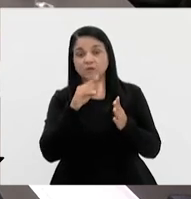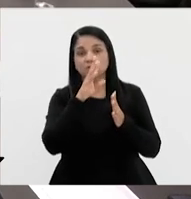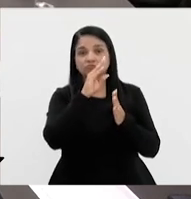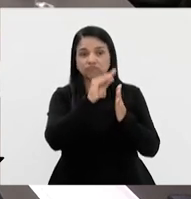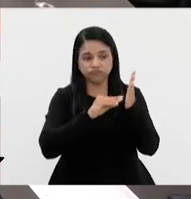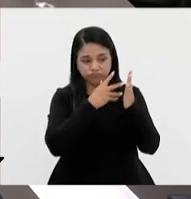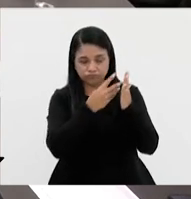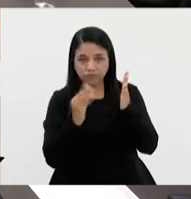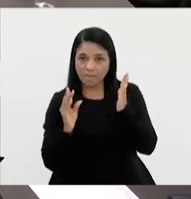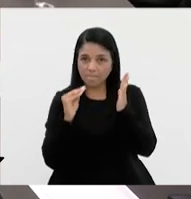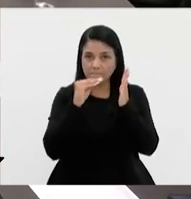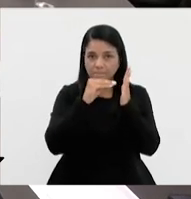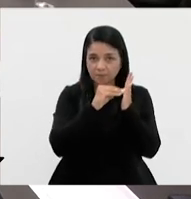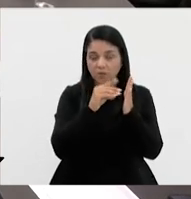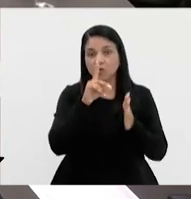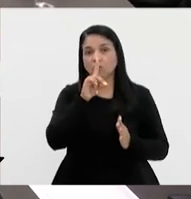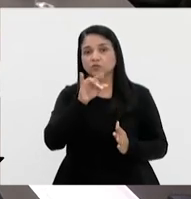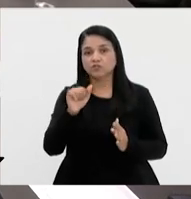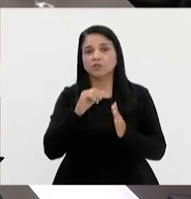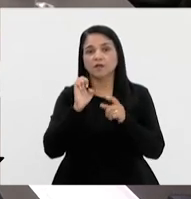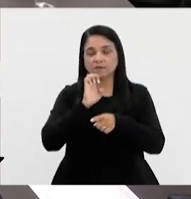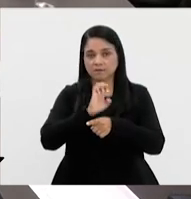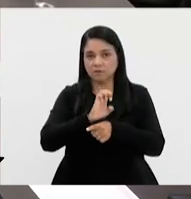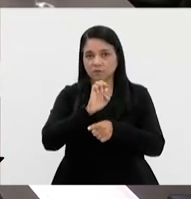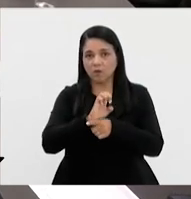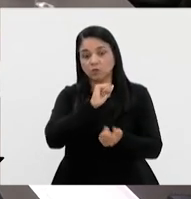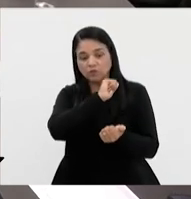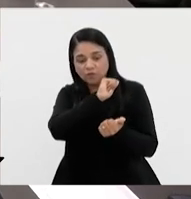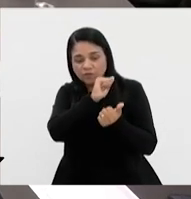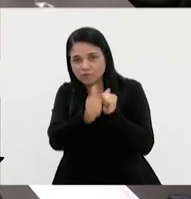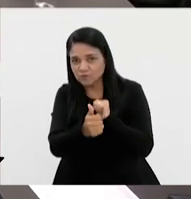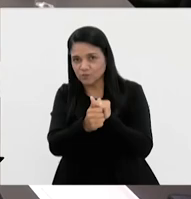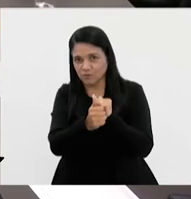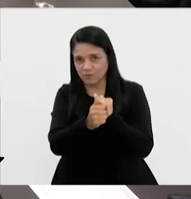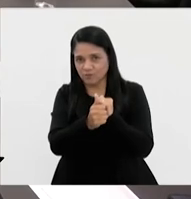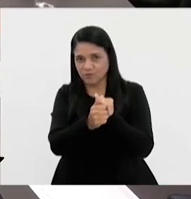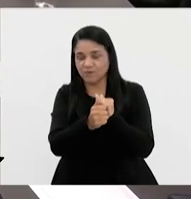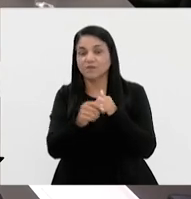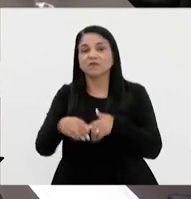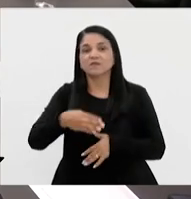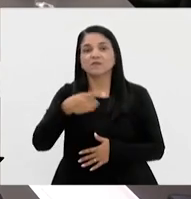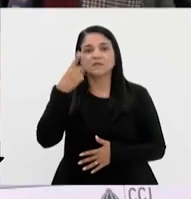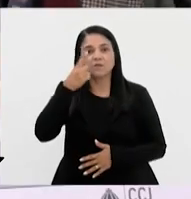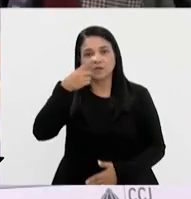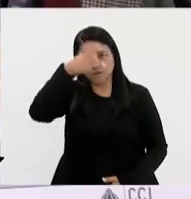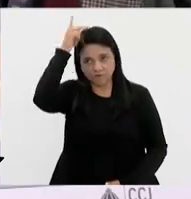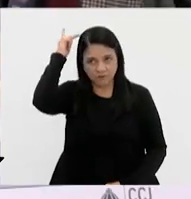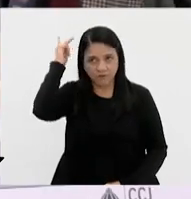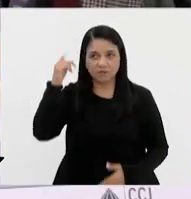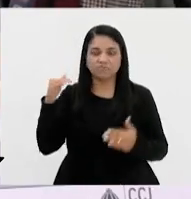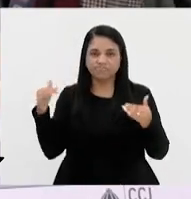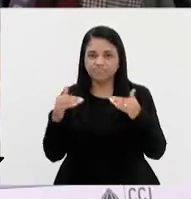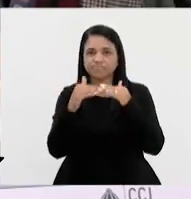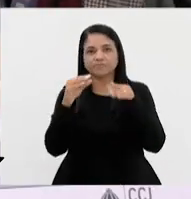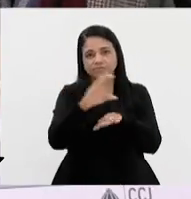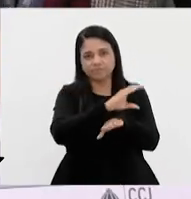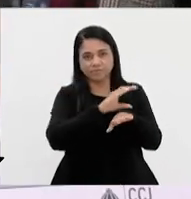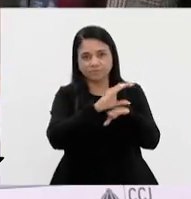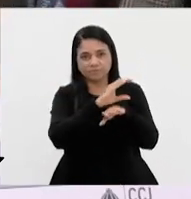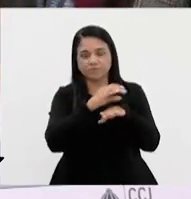incluir no calendário oficial o Dia Estadual do Futebol. Deputado Fred Pacheco. Parecer pela juridicidade. Em